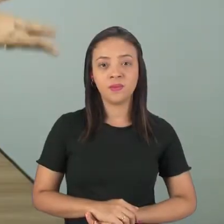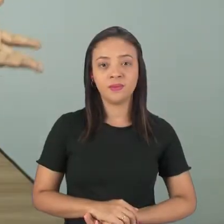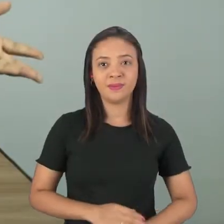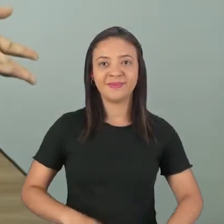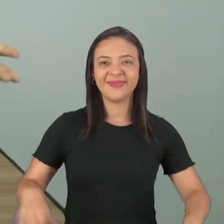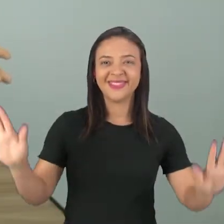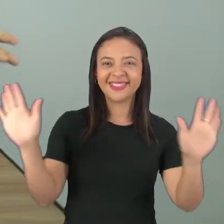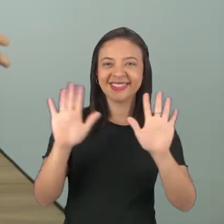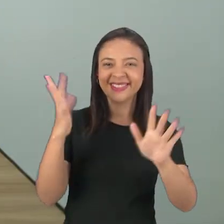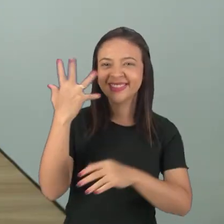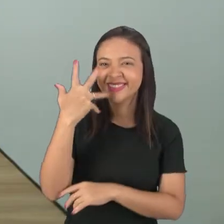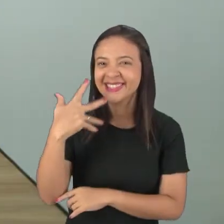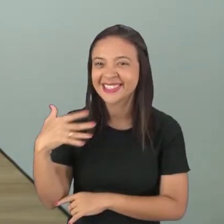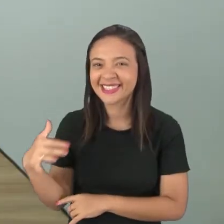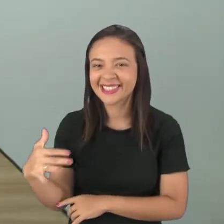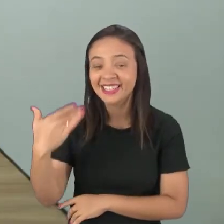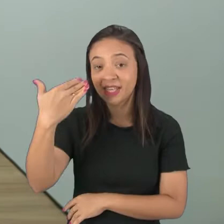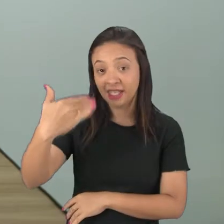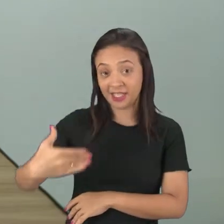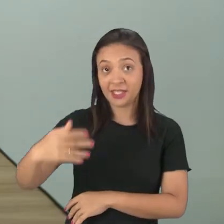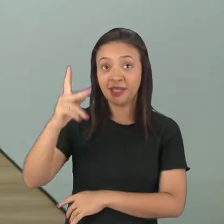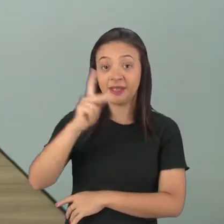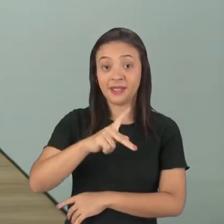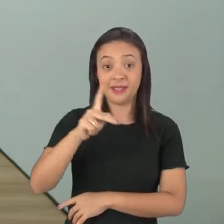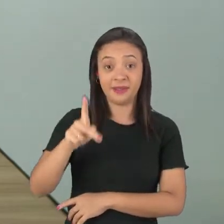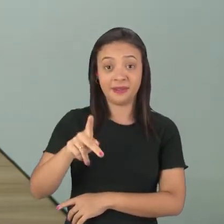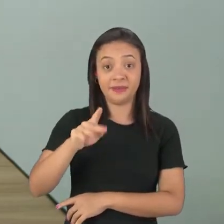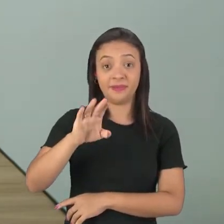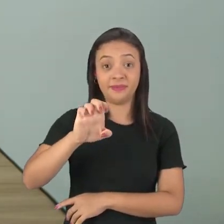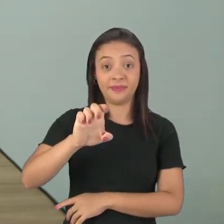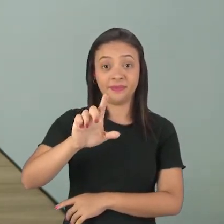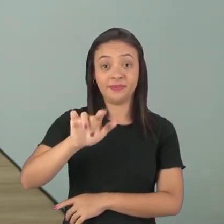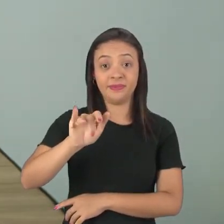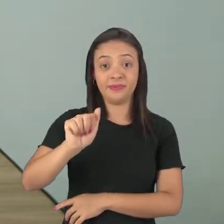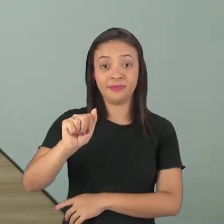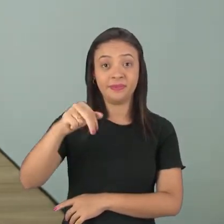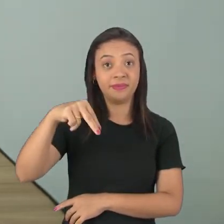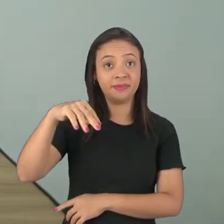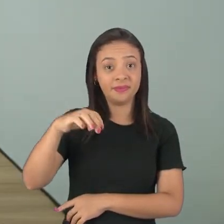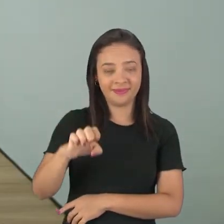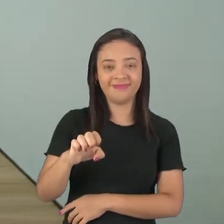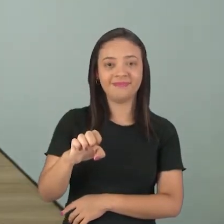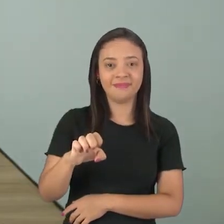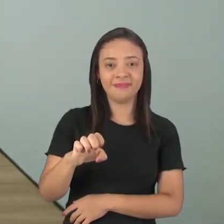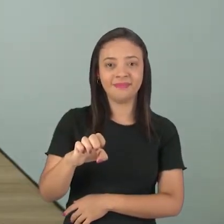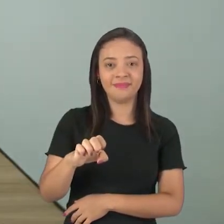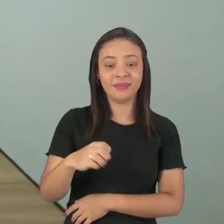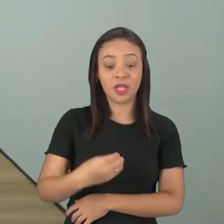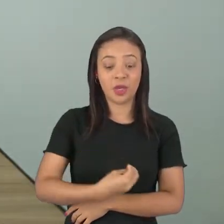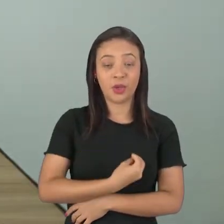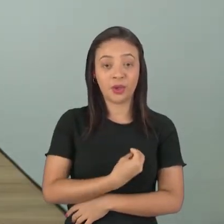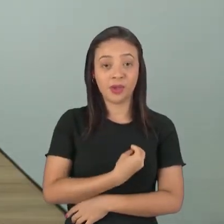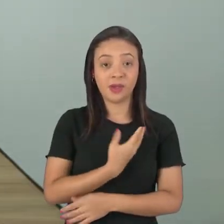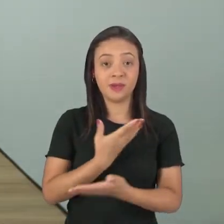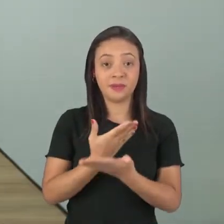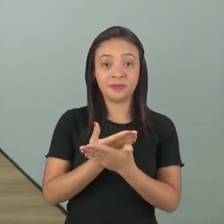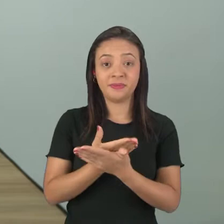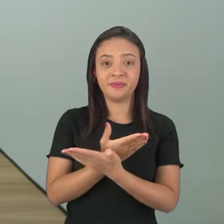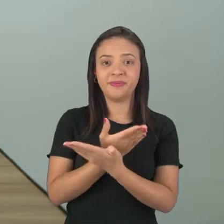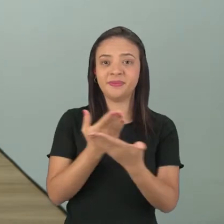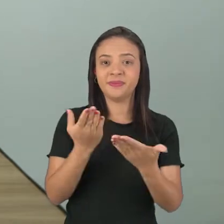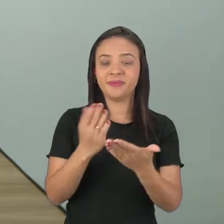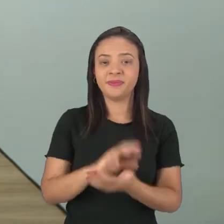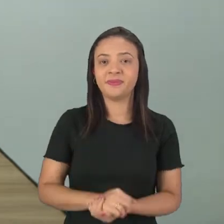o Olá crianças eu só professora Eliane Medeiros eles estão aqui para estudar com vocês